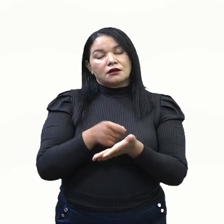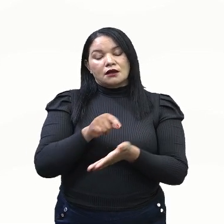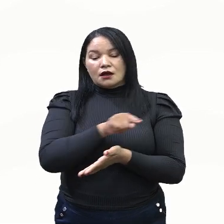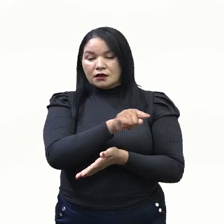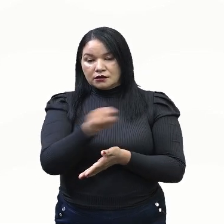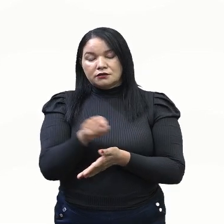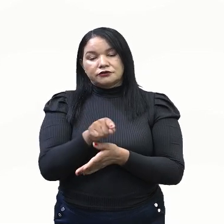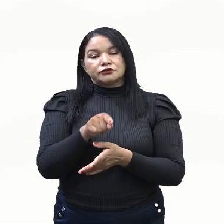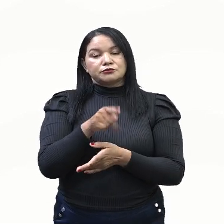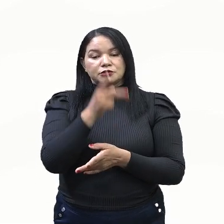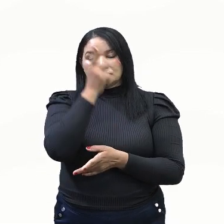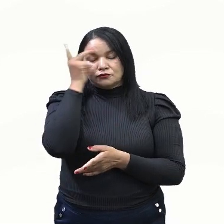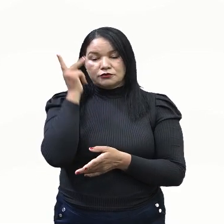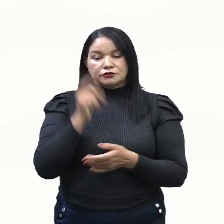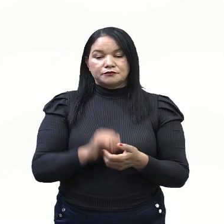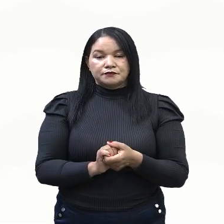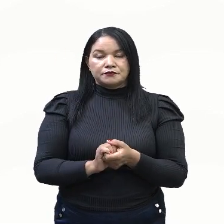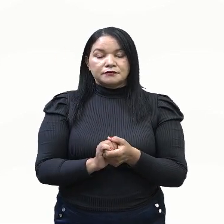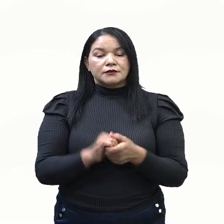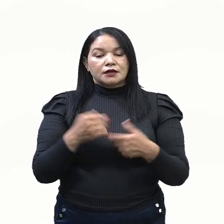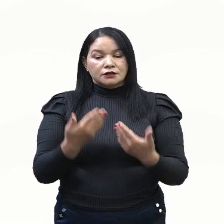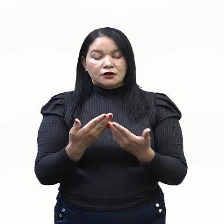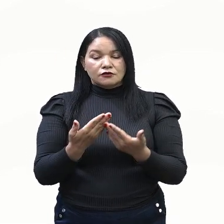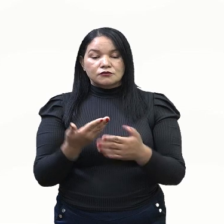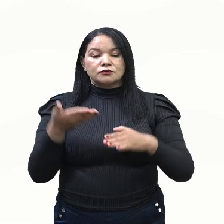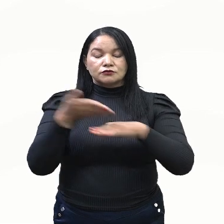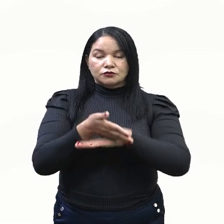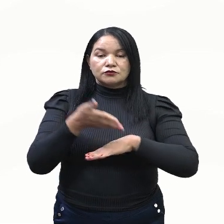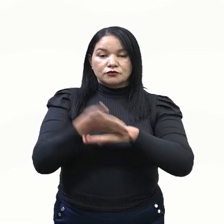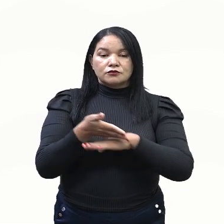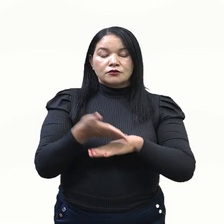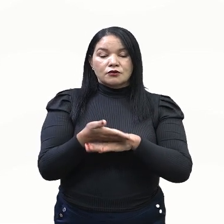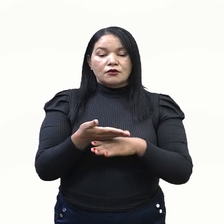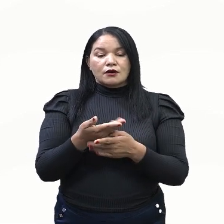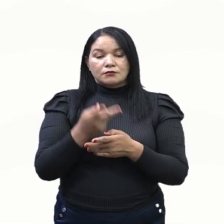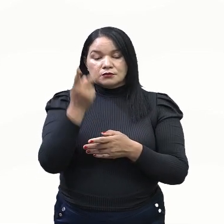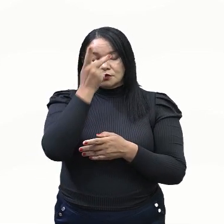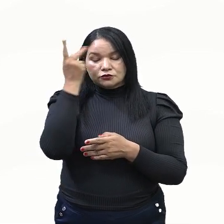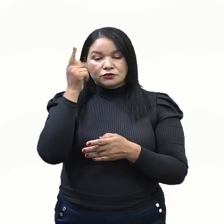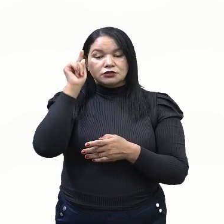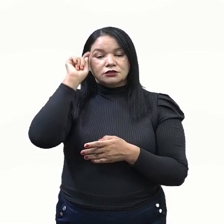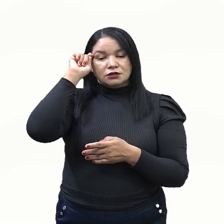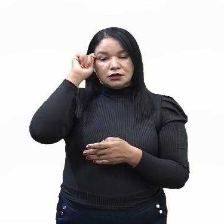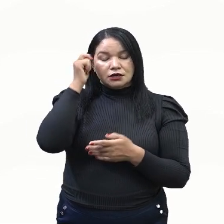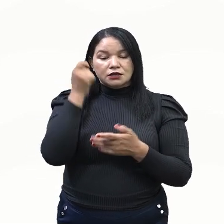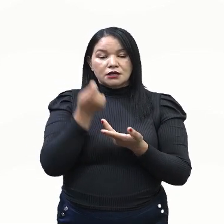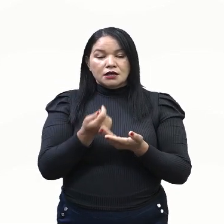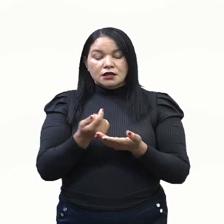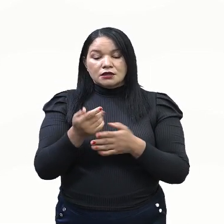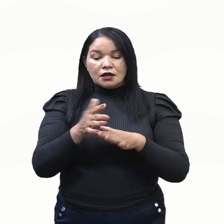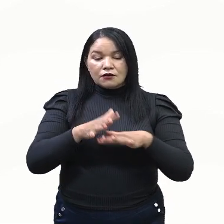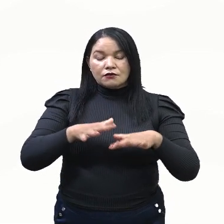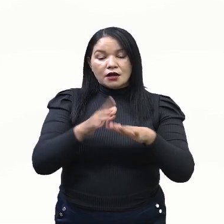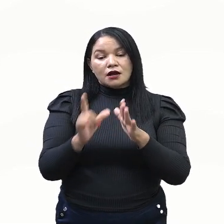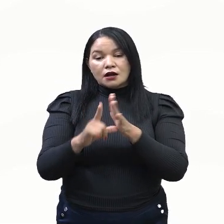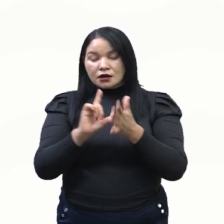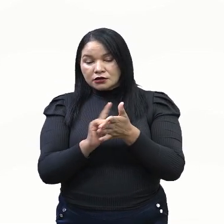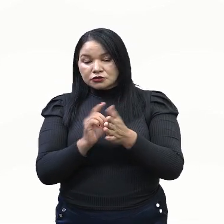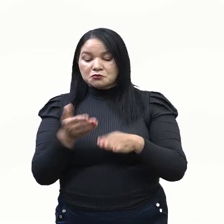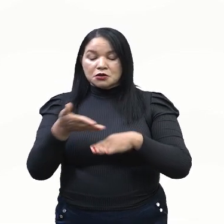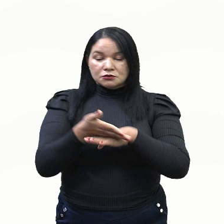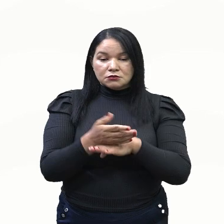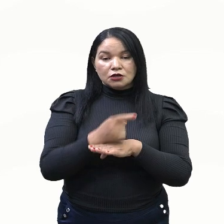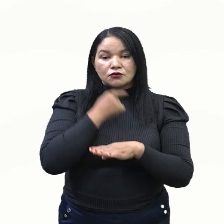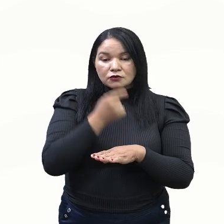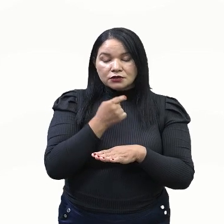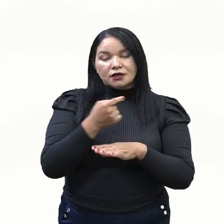certo? Aumentar a representatividade dos afrodescendentes em espaços antes inacessíveis, ou seja,